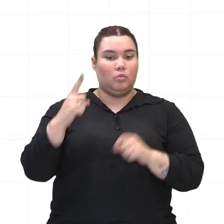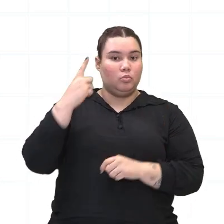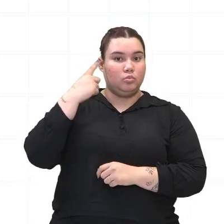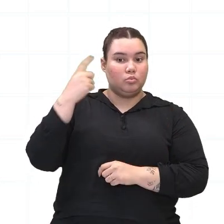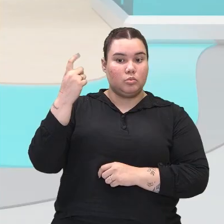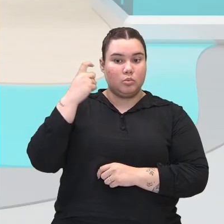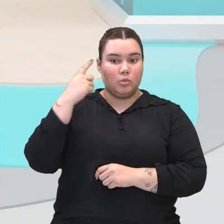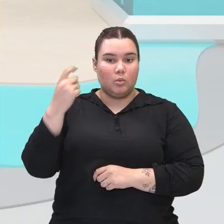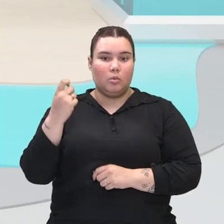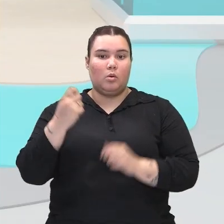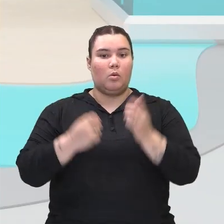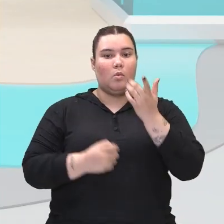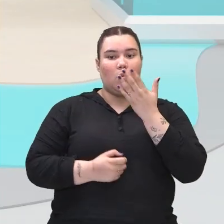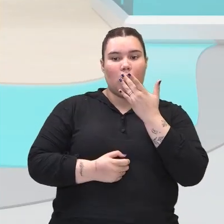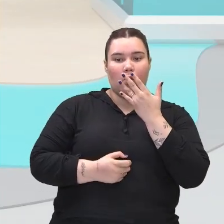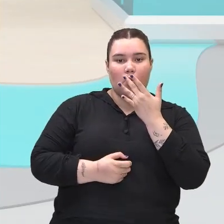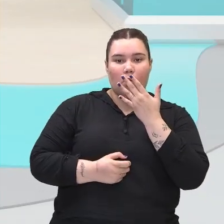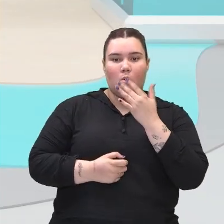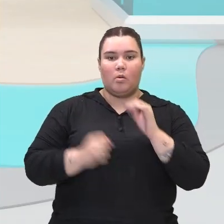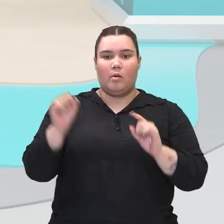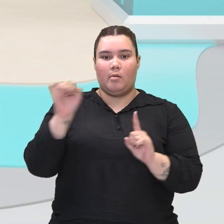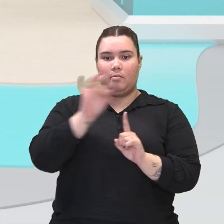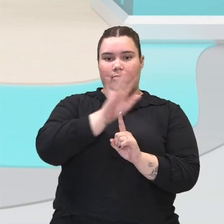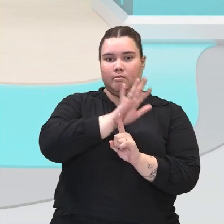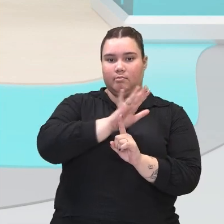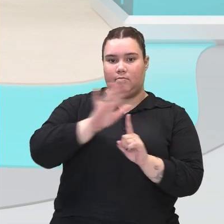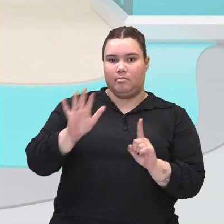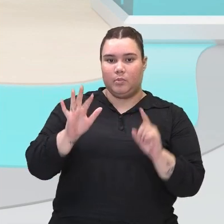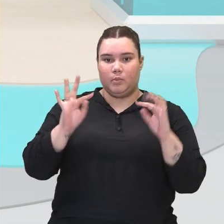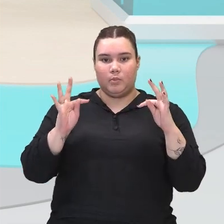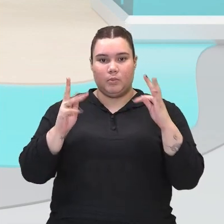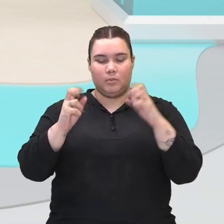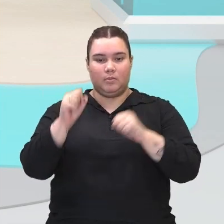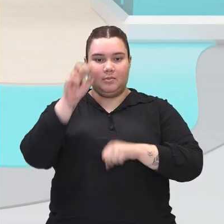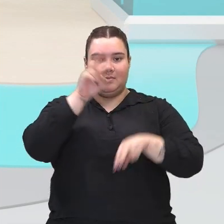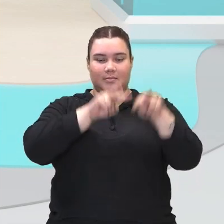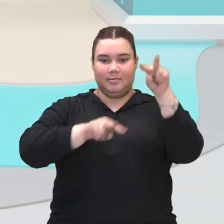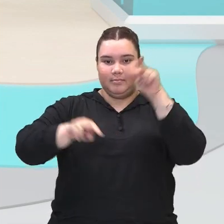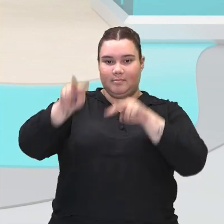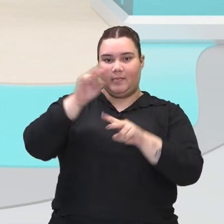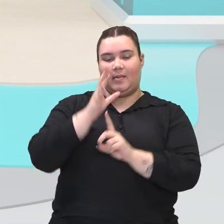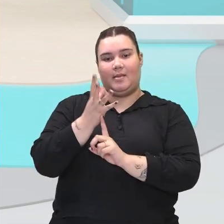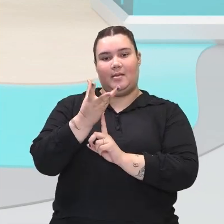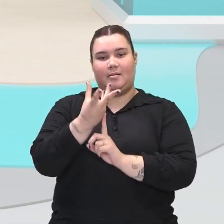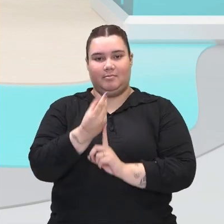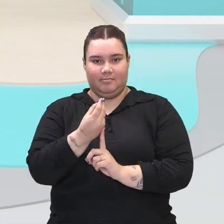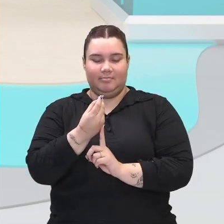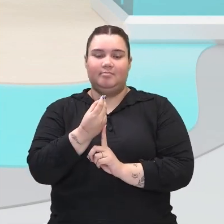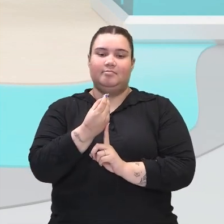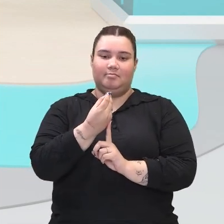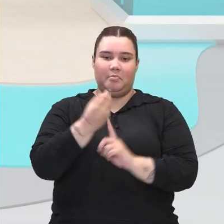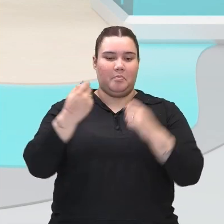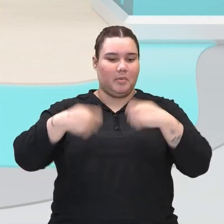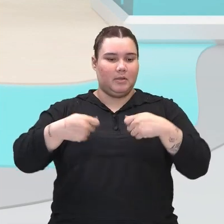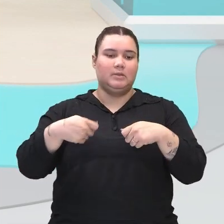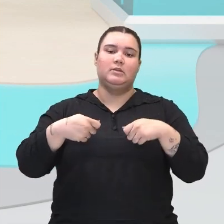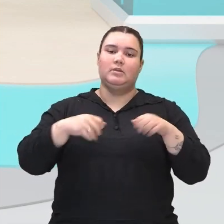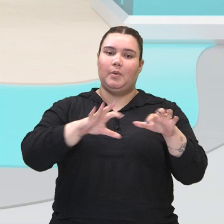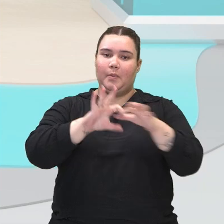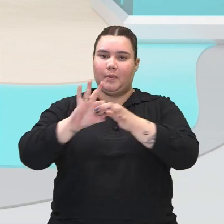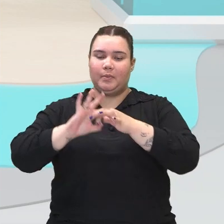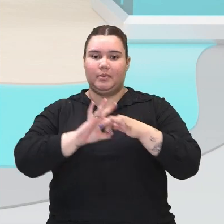a cor e a paisagem e tudo que você vê é arte e você não precisa separar. Isso tudo